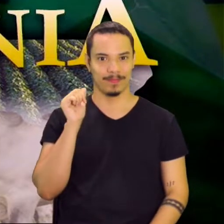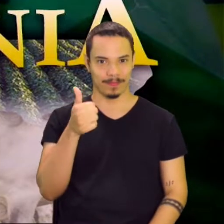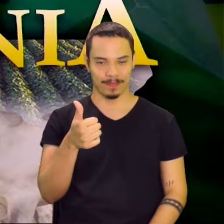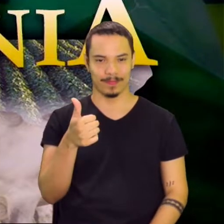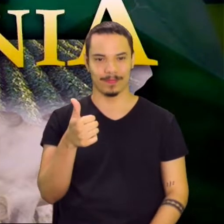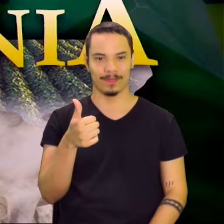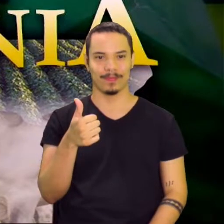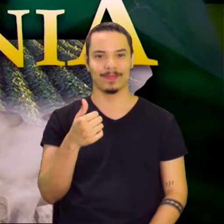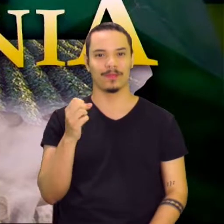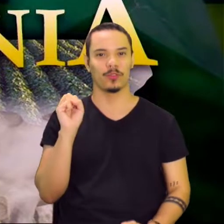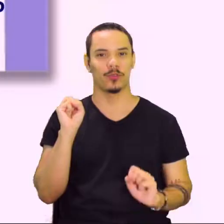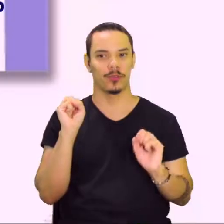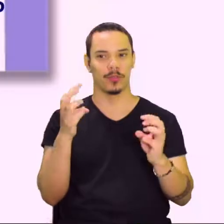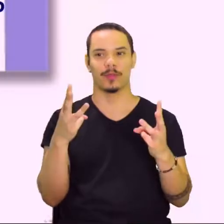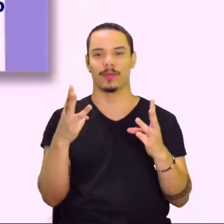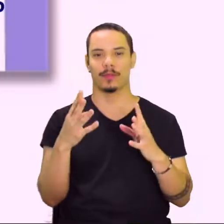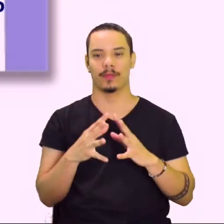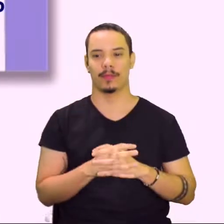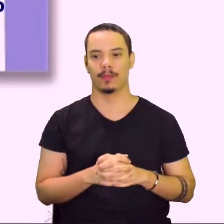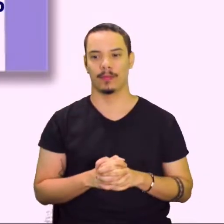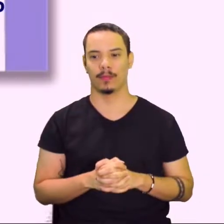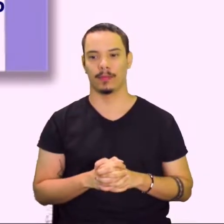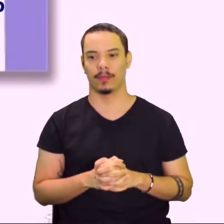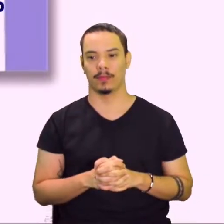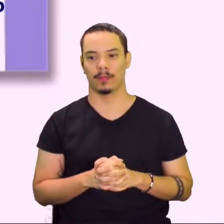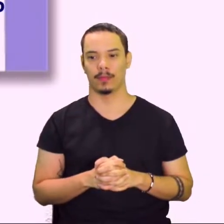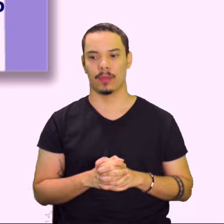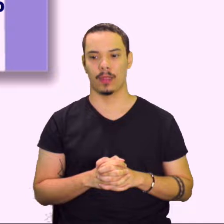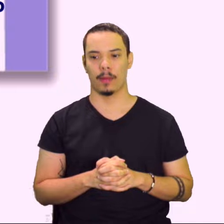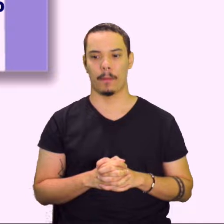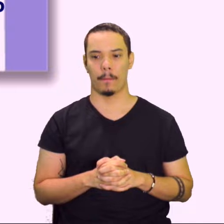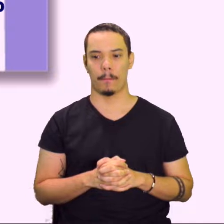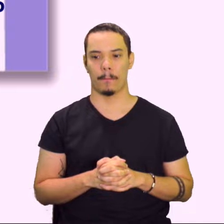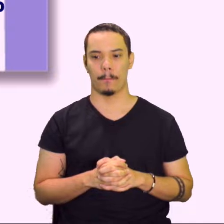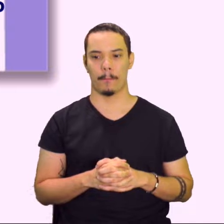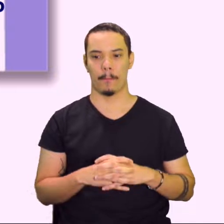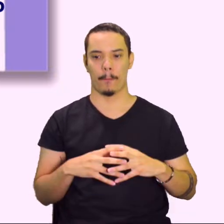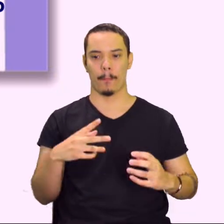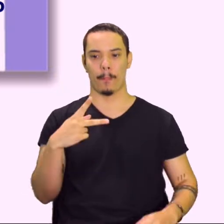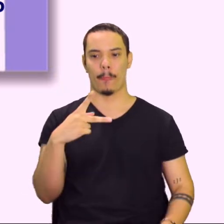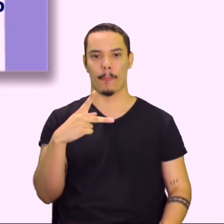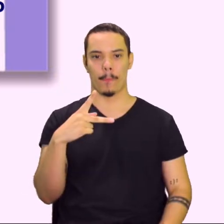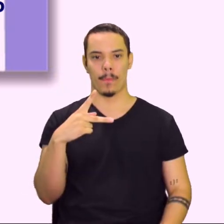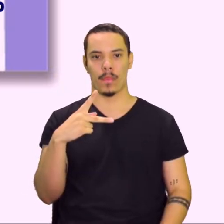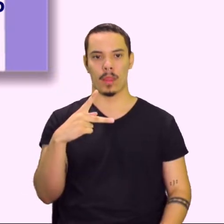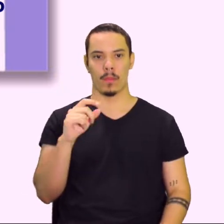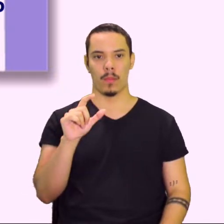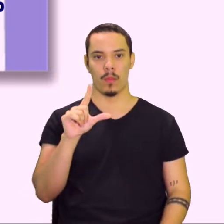Show de bola. Vamos lá, galera. Polo Noroeste Planaflora, parte 2.